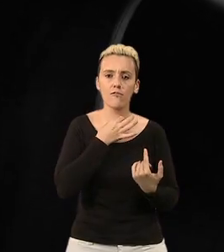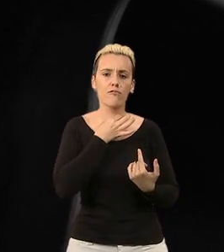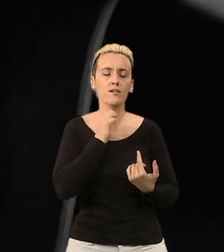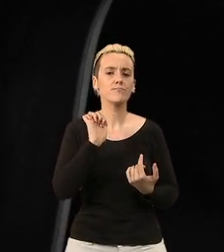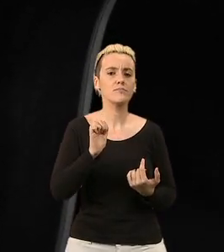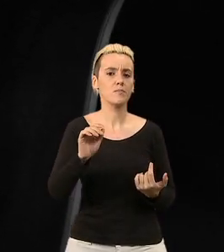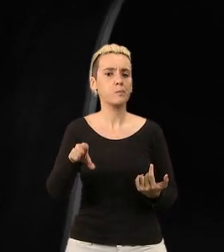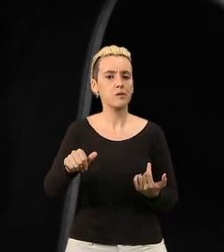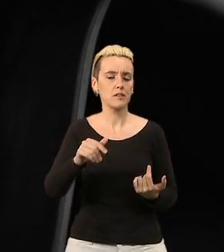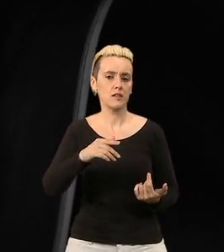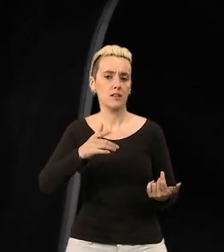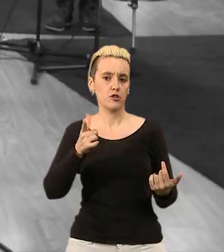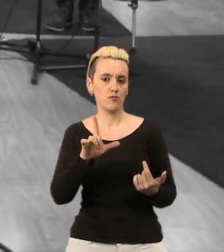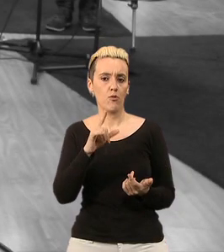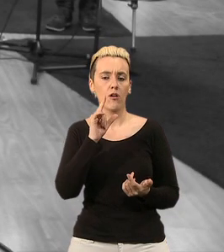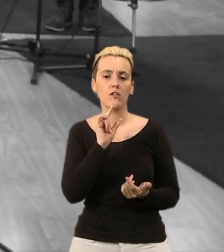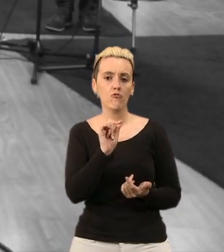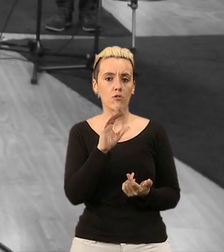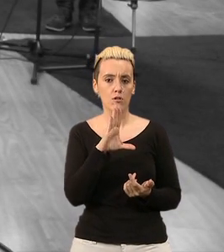fadista de Lisboa, o José Nunes.